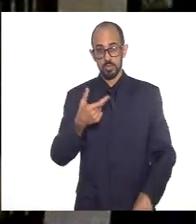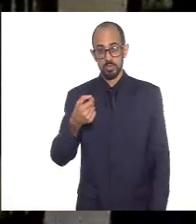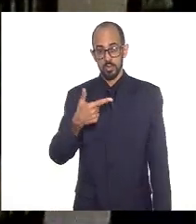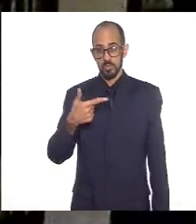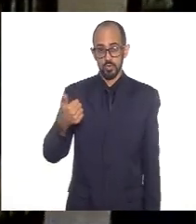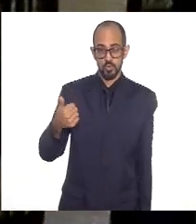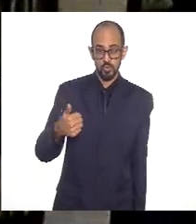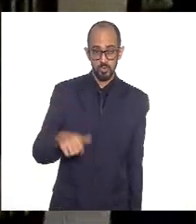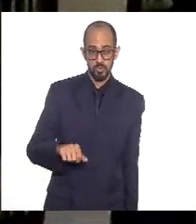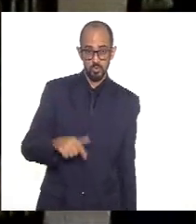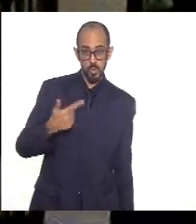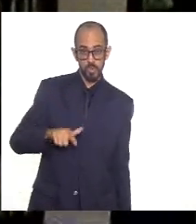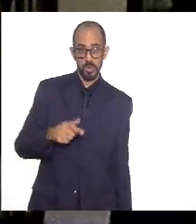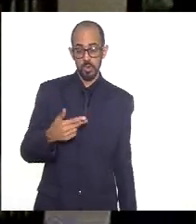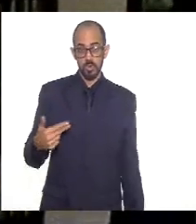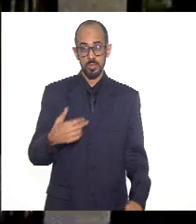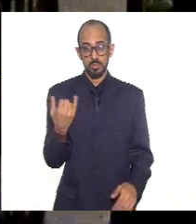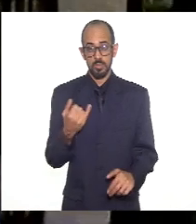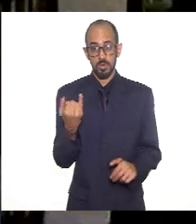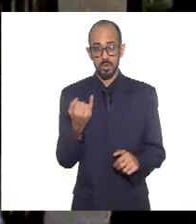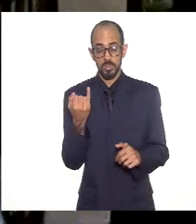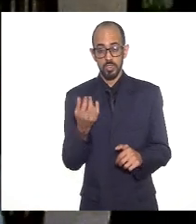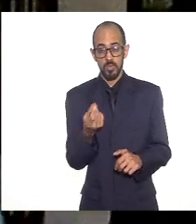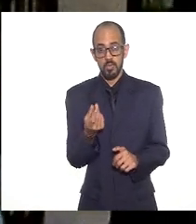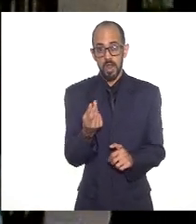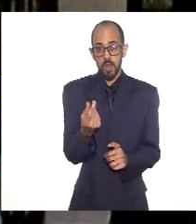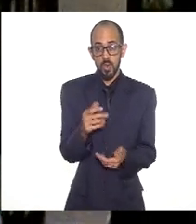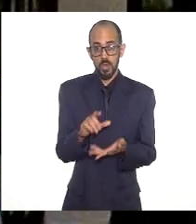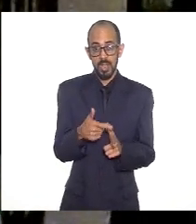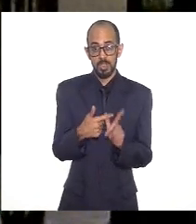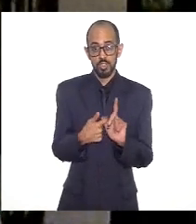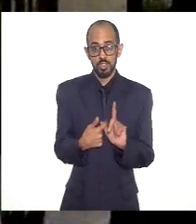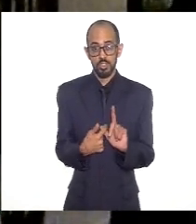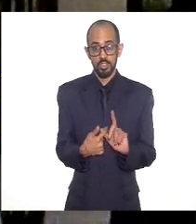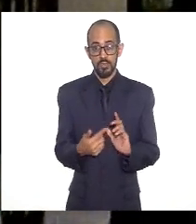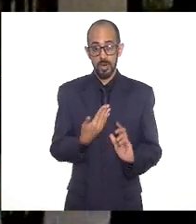Outro ponto relevante são os valores da dívida pública.